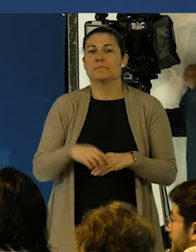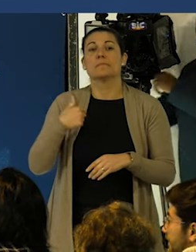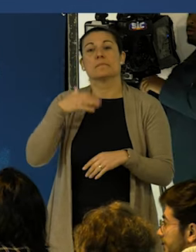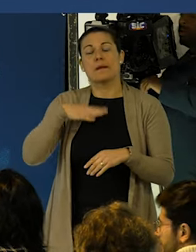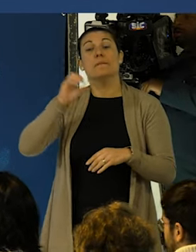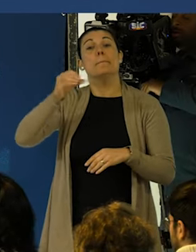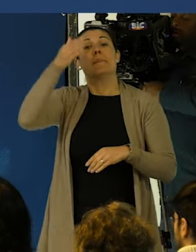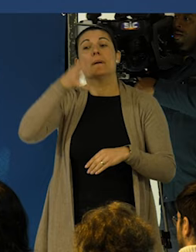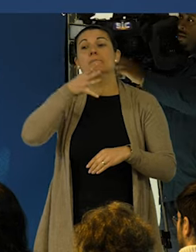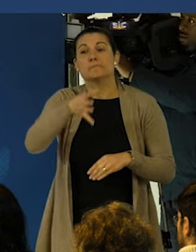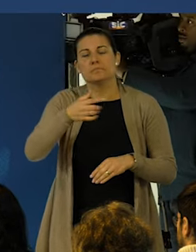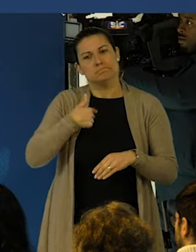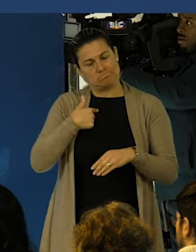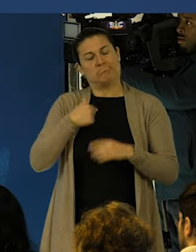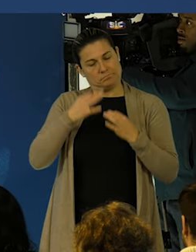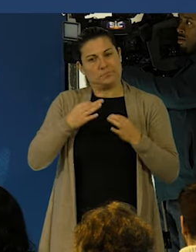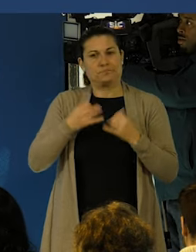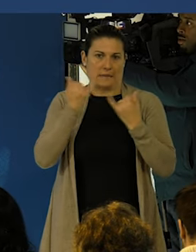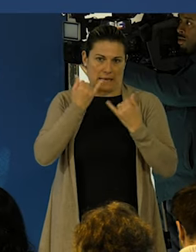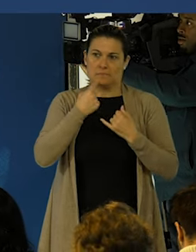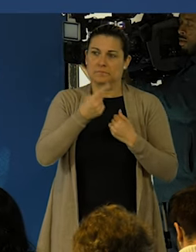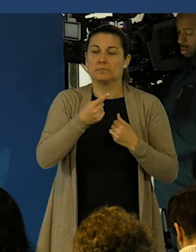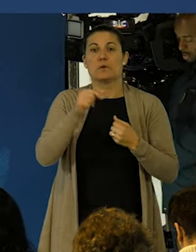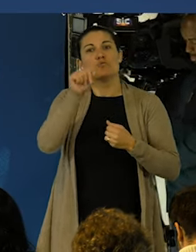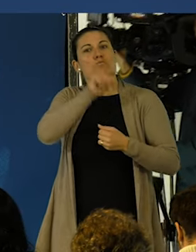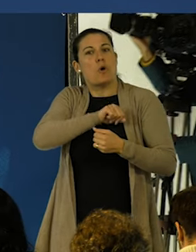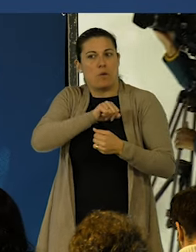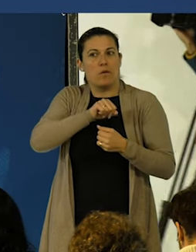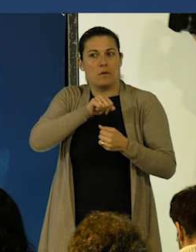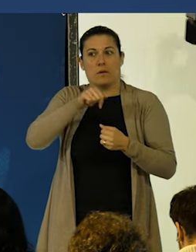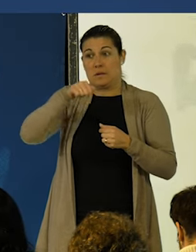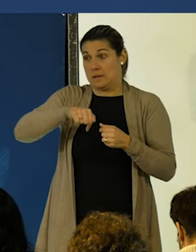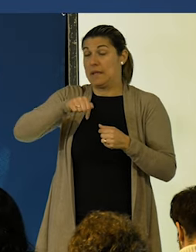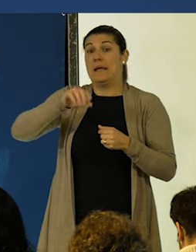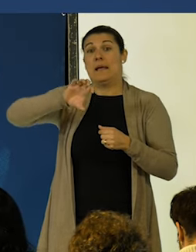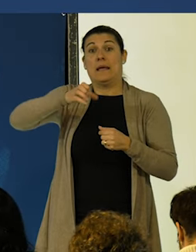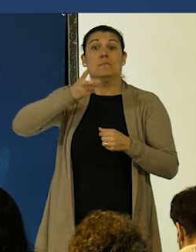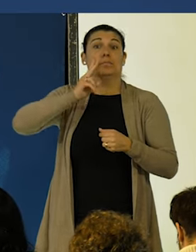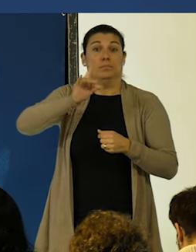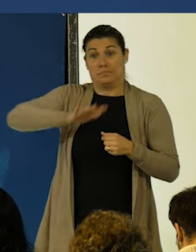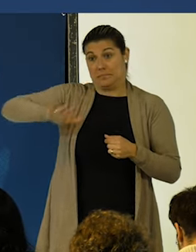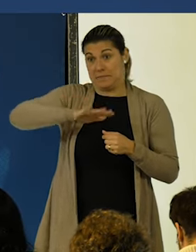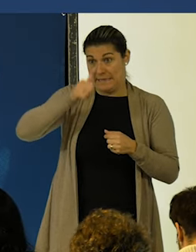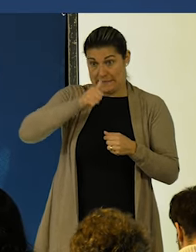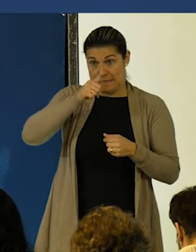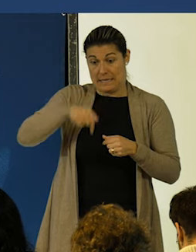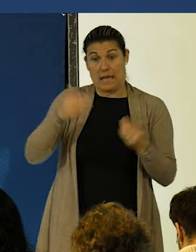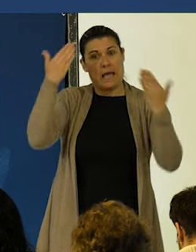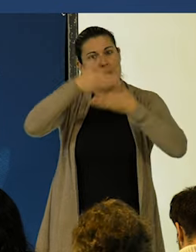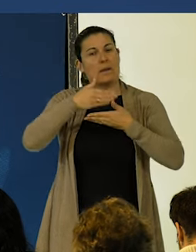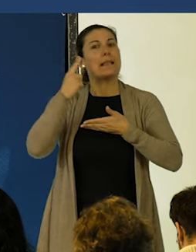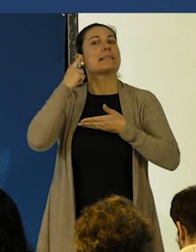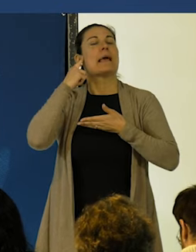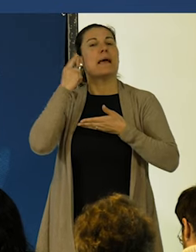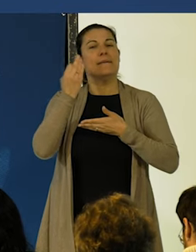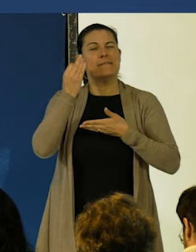Quero começar por declarar a minha alegria pela feliz coincidência de estarmos no distrito de Santarém nesta noite em que passam